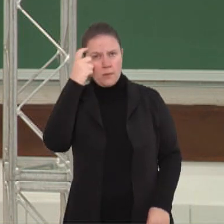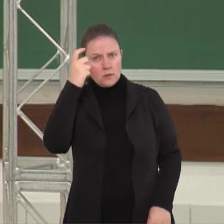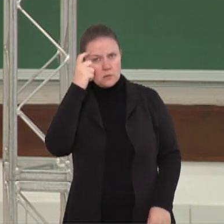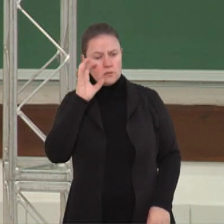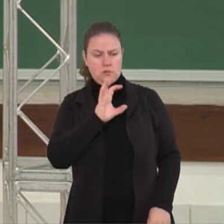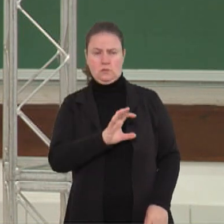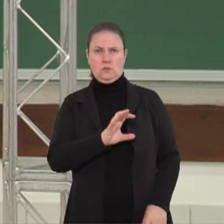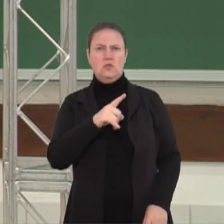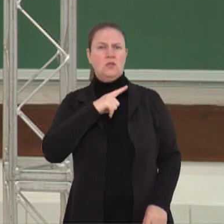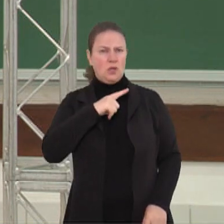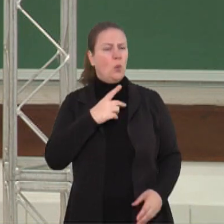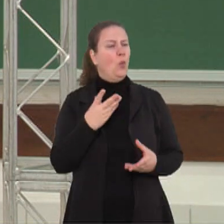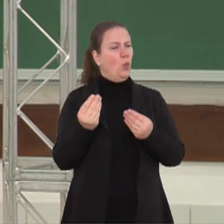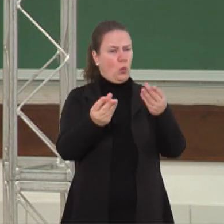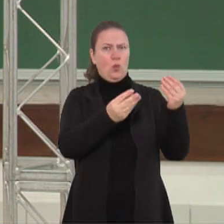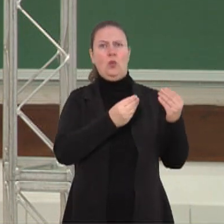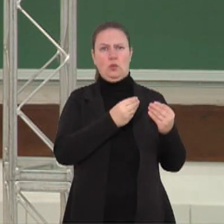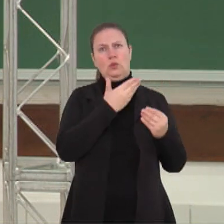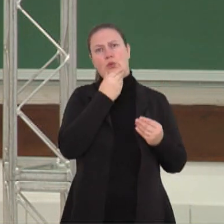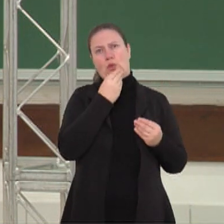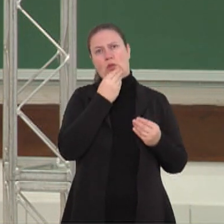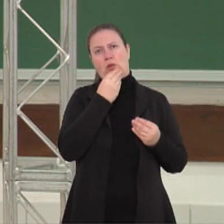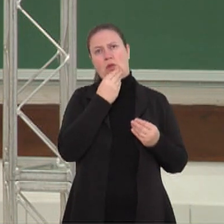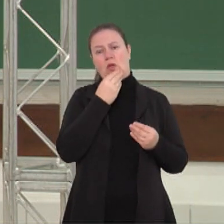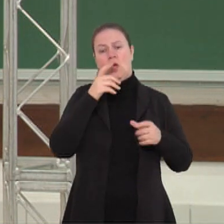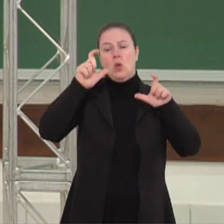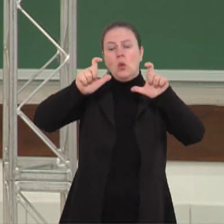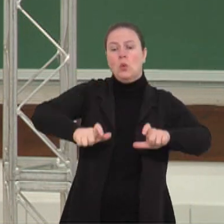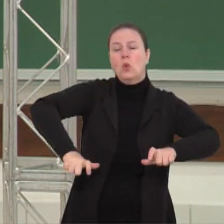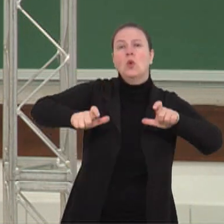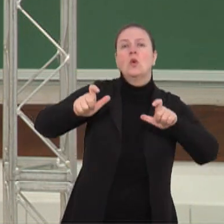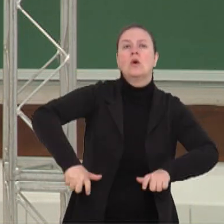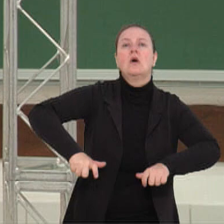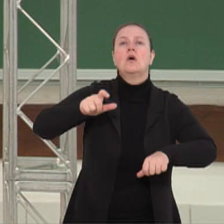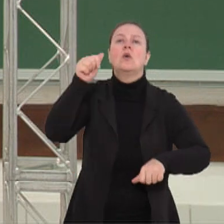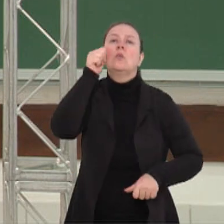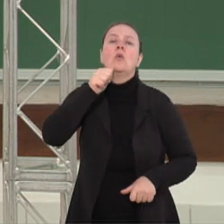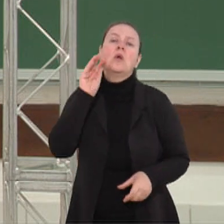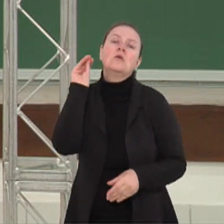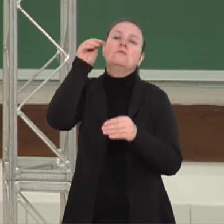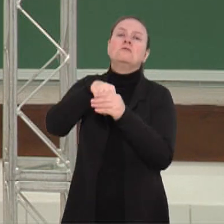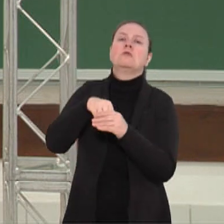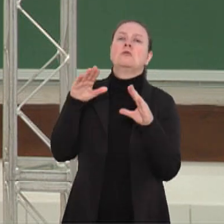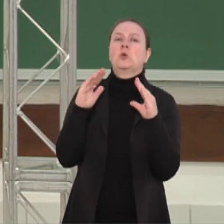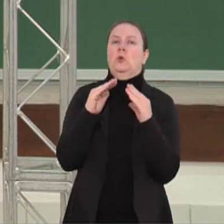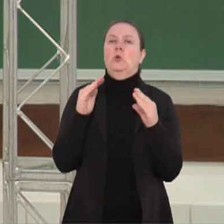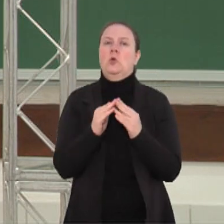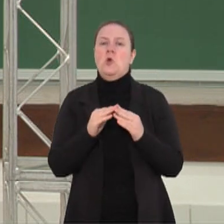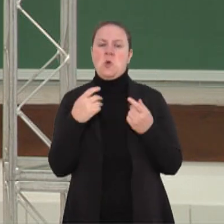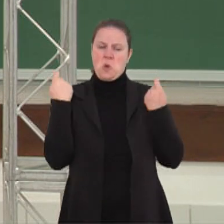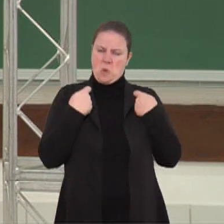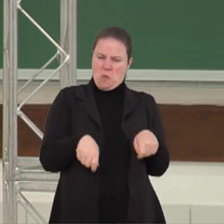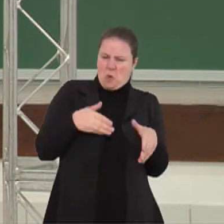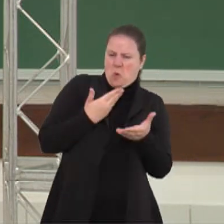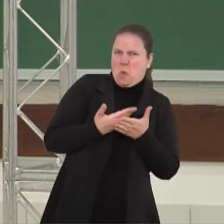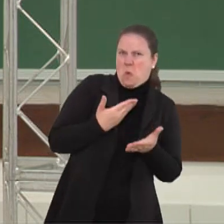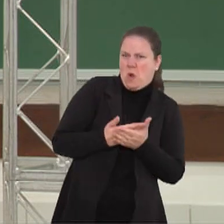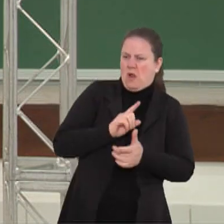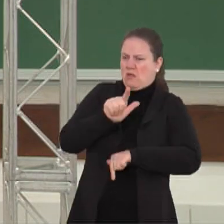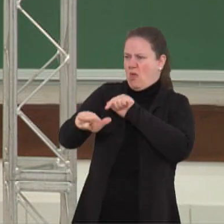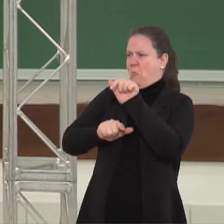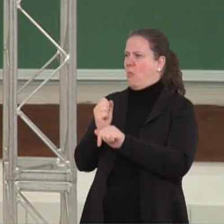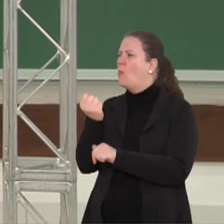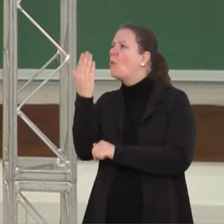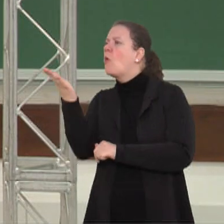maneira. Lugar de mulher é na cozinha. Lugar de mulher é dentro de casa, não tem que estudar, não tem que trabalhar fora, nada